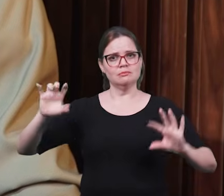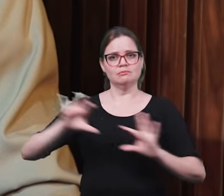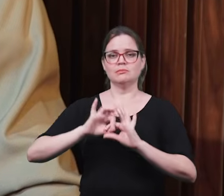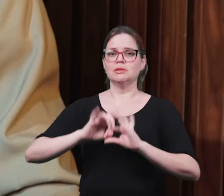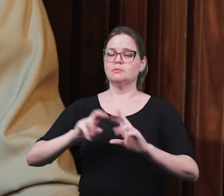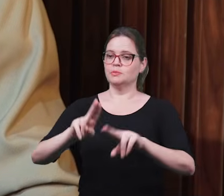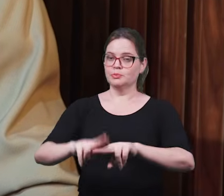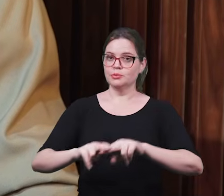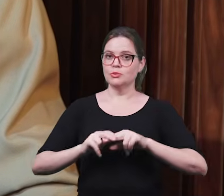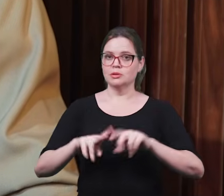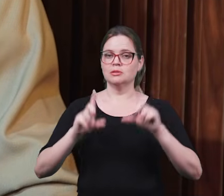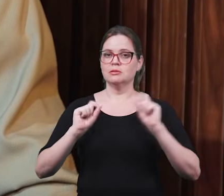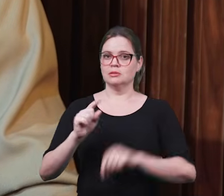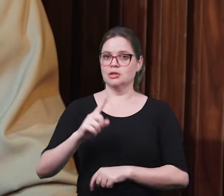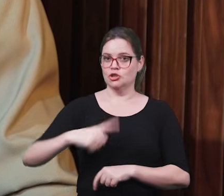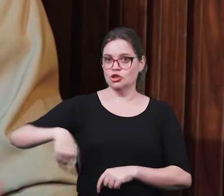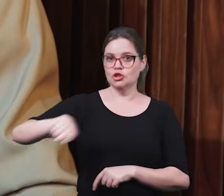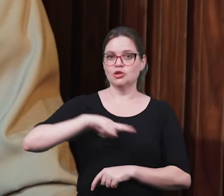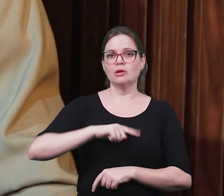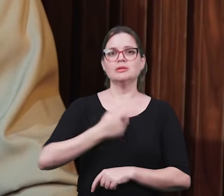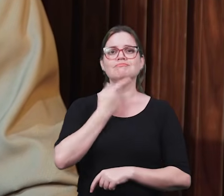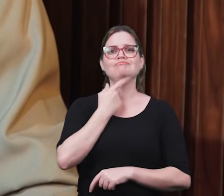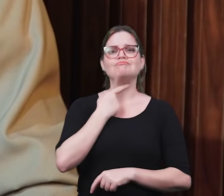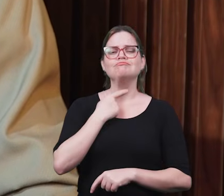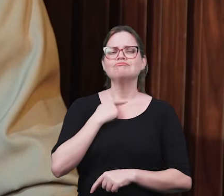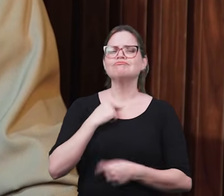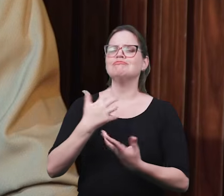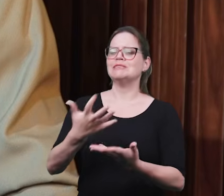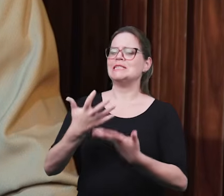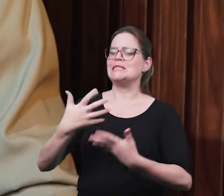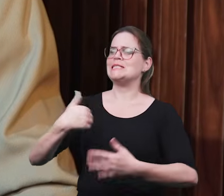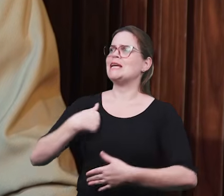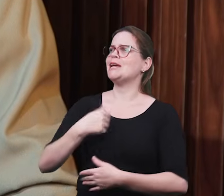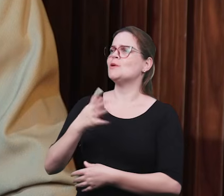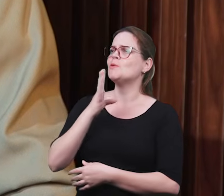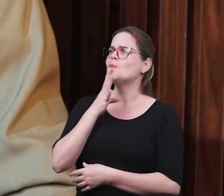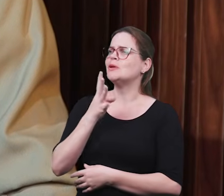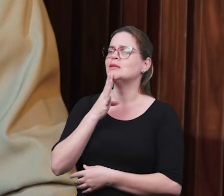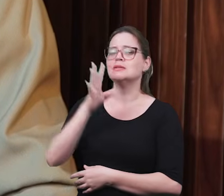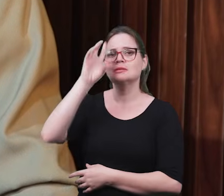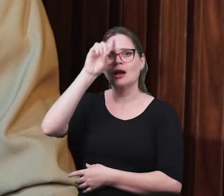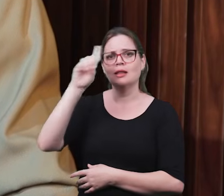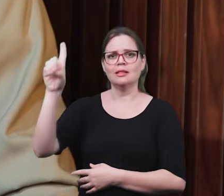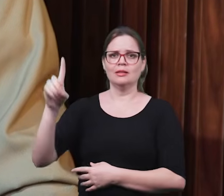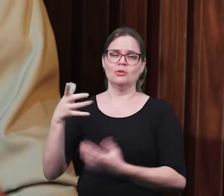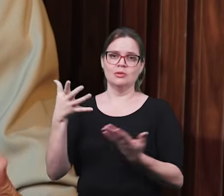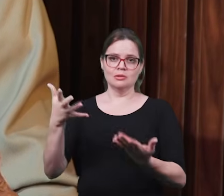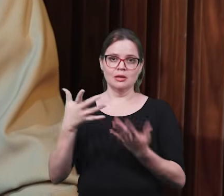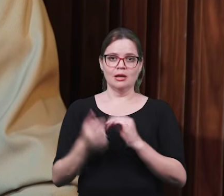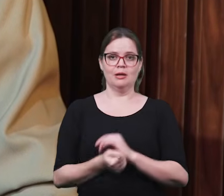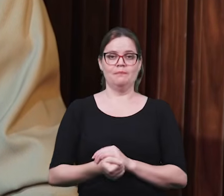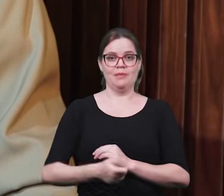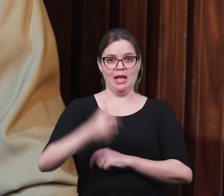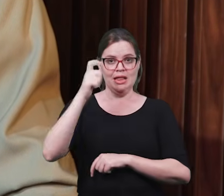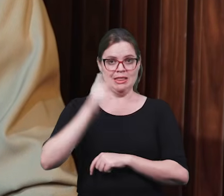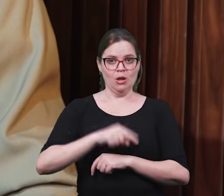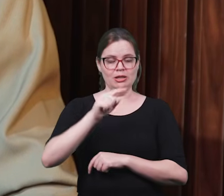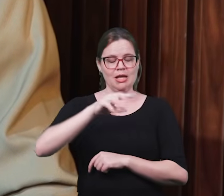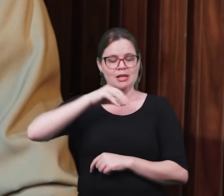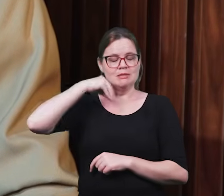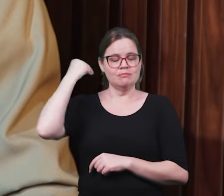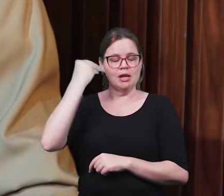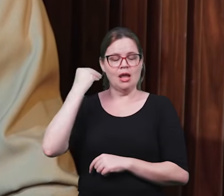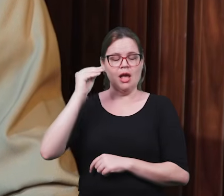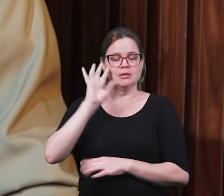seja, por isso que o homem tem esse desejo de se apresentar a Deus, né? Quando ele toma conhecimento do